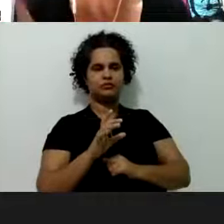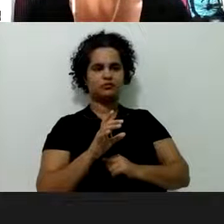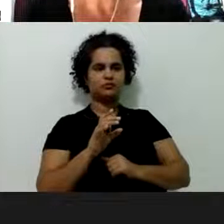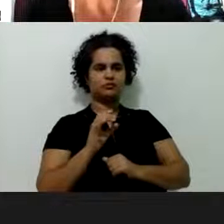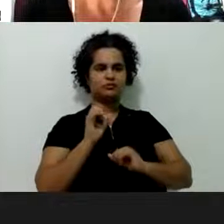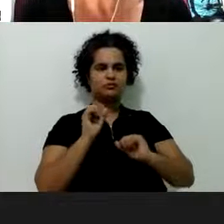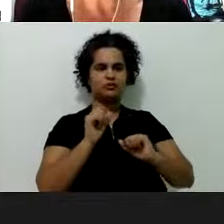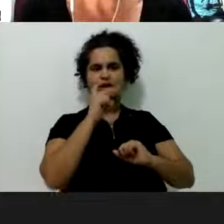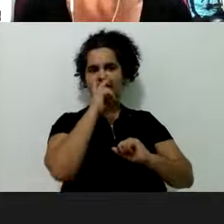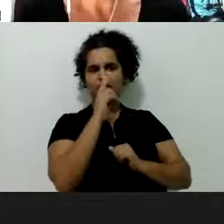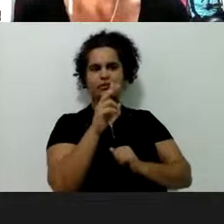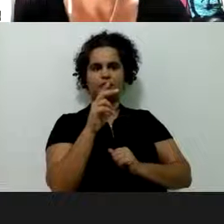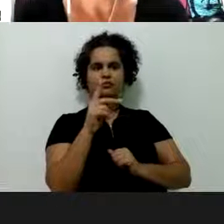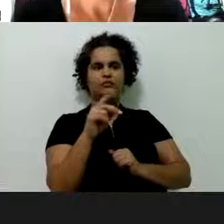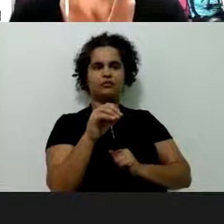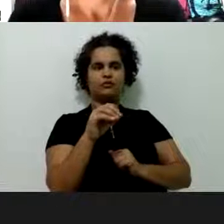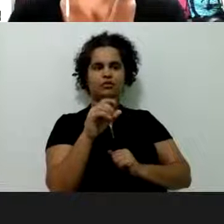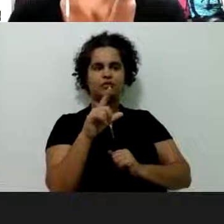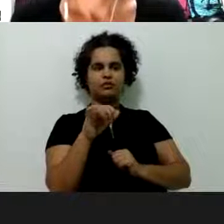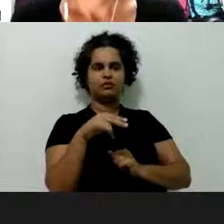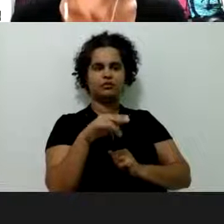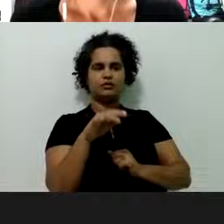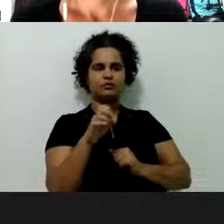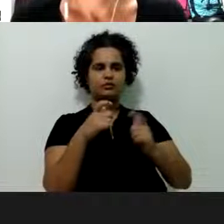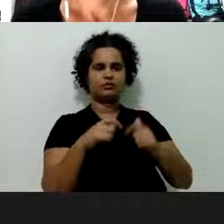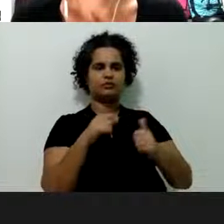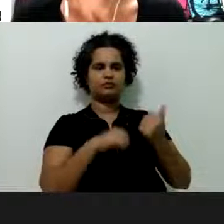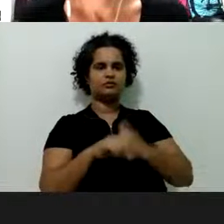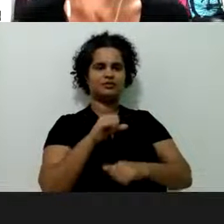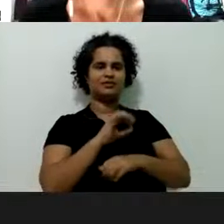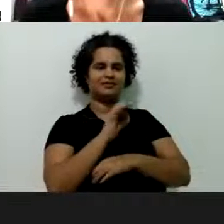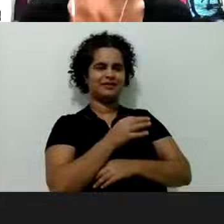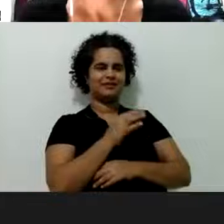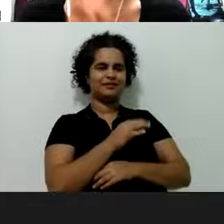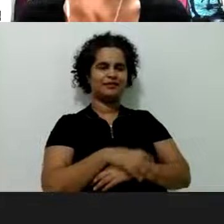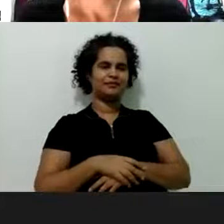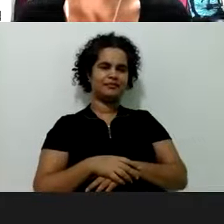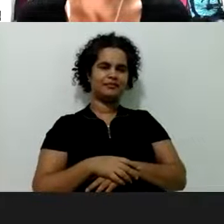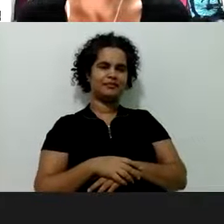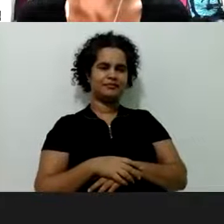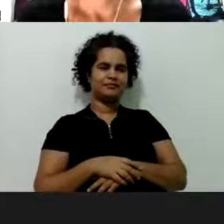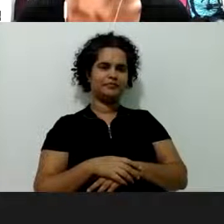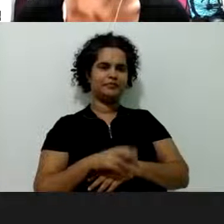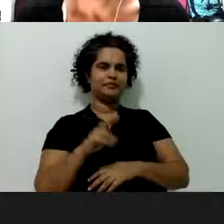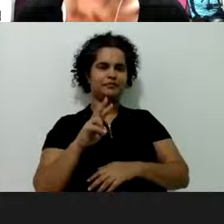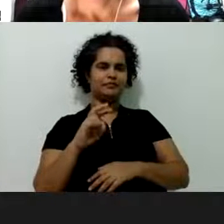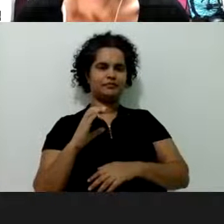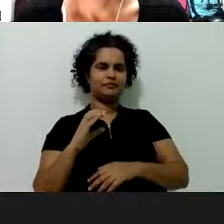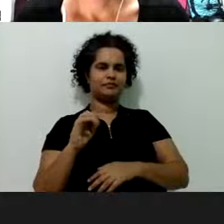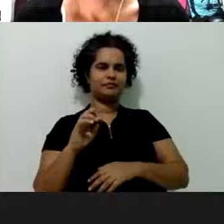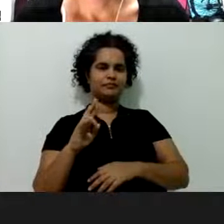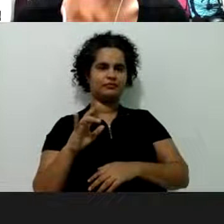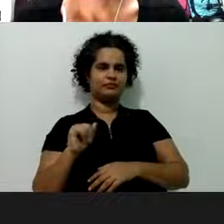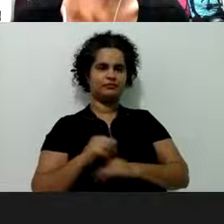na superfície de transformação. Com certeza. Então tá. Bom, agora, Vitória.